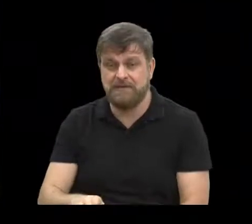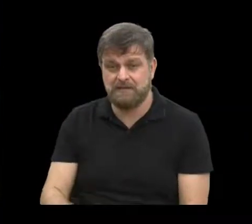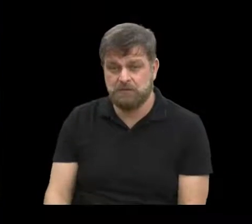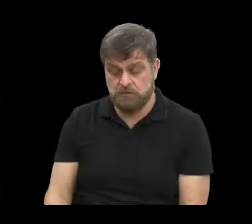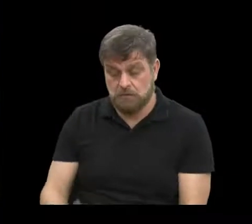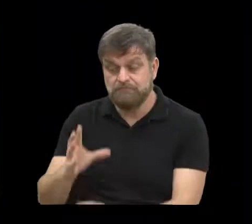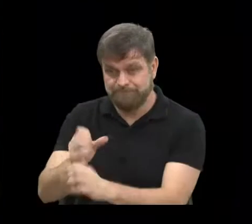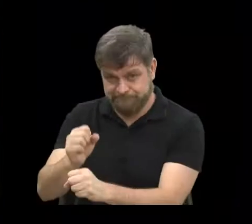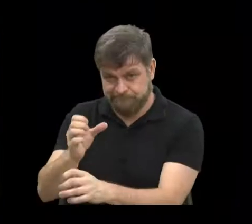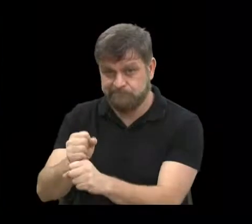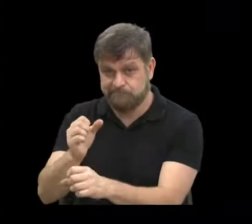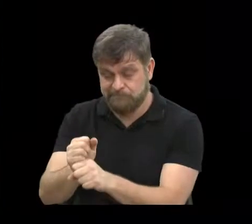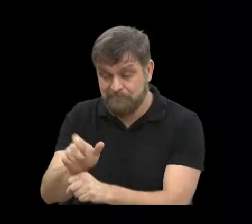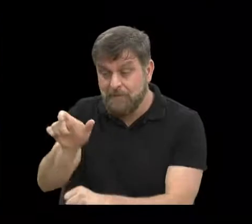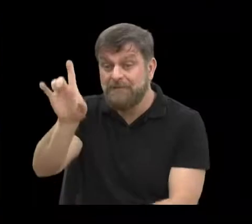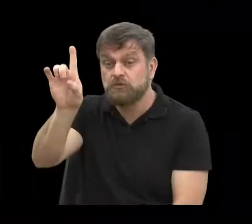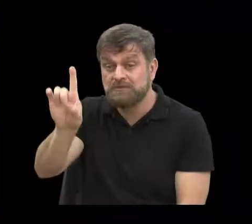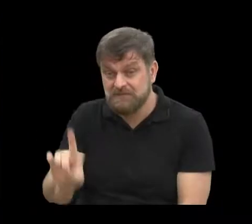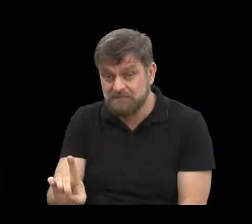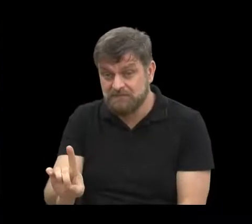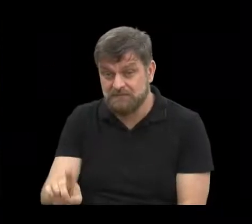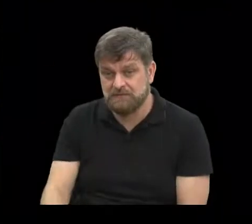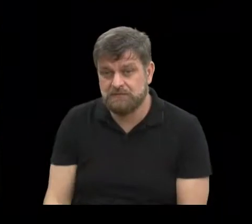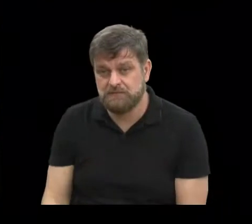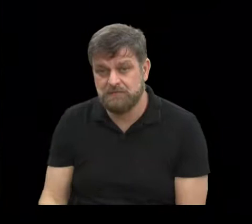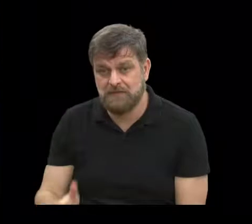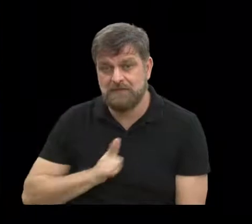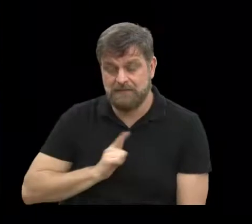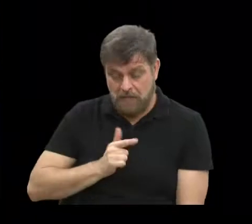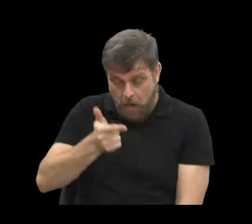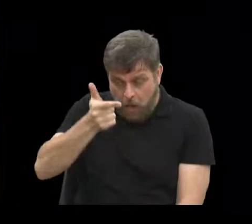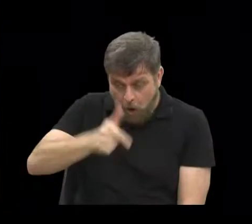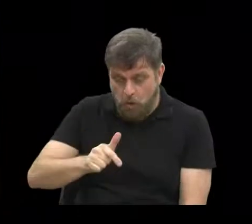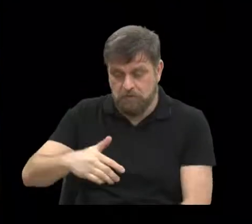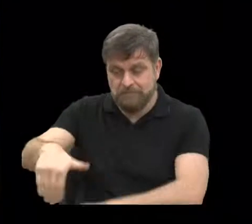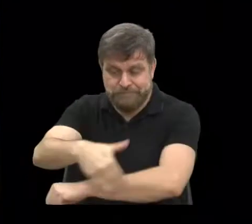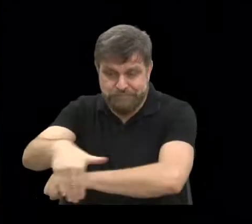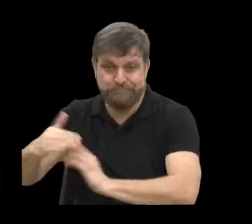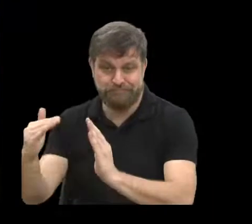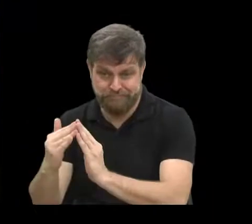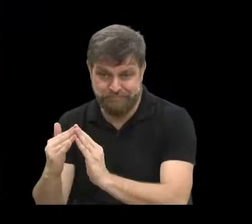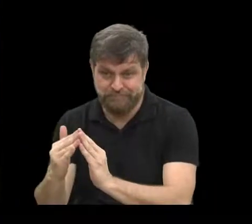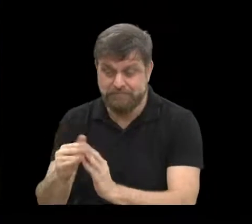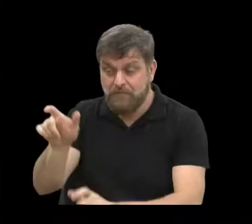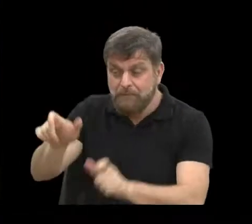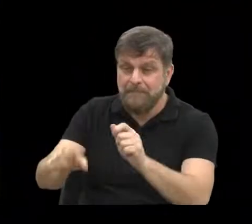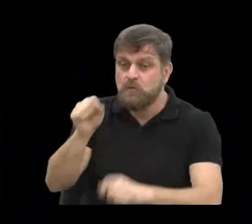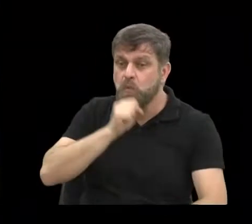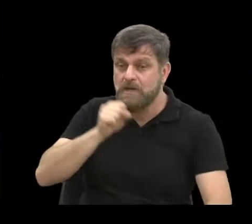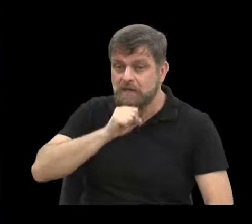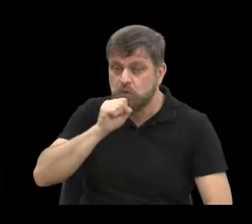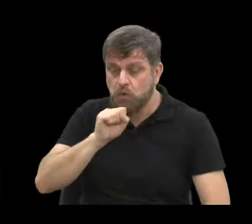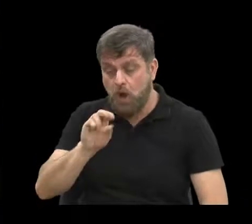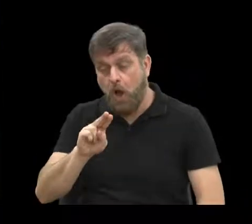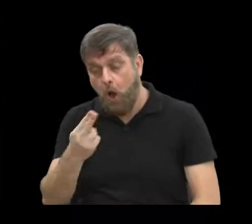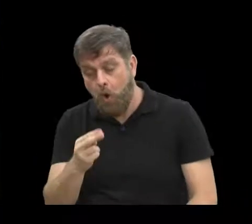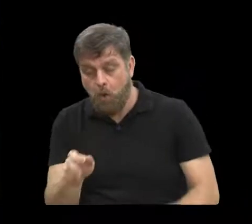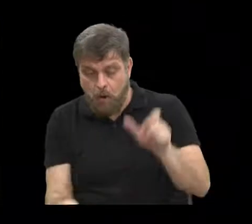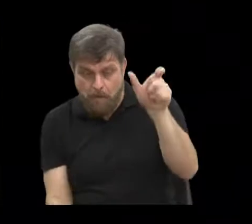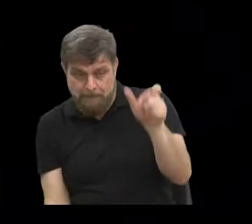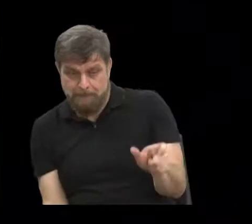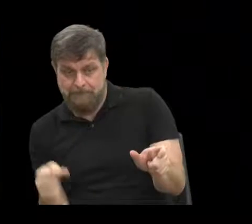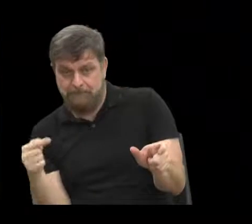entra no cálculo para a concessão de outro benefício naquele mesmo endereço, seja para a pessoa idosa ou para uma outra